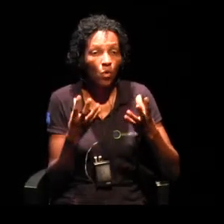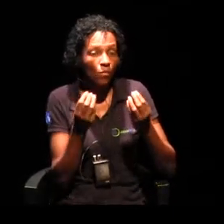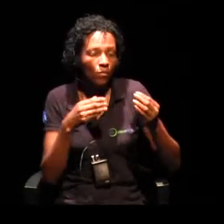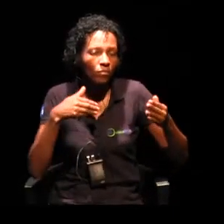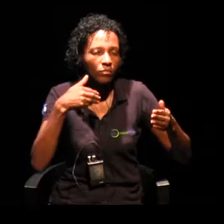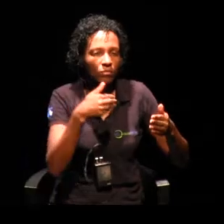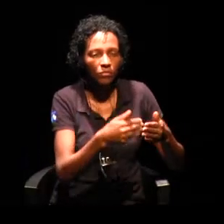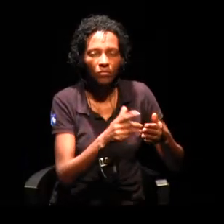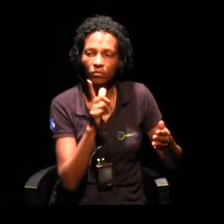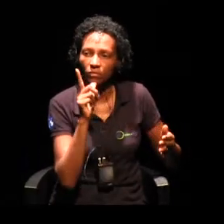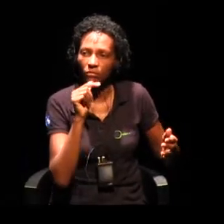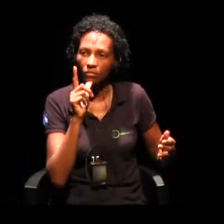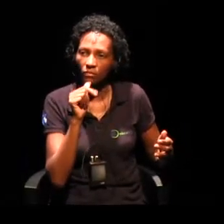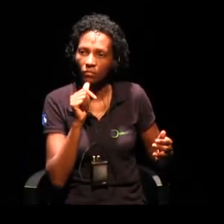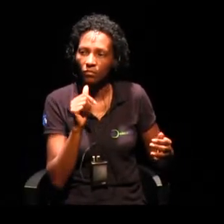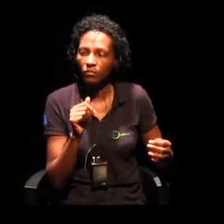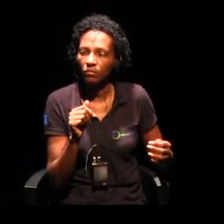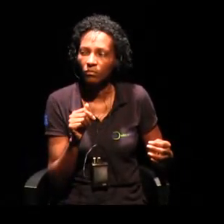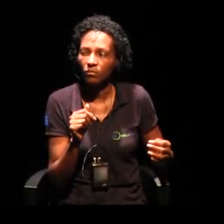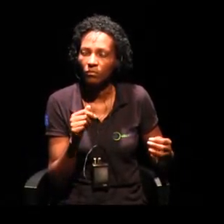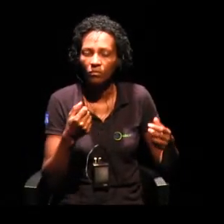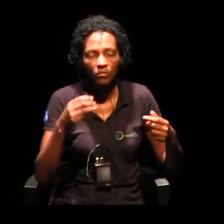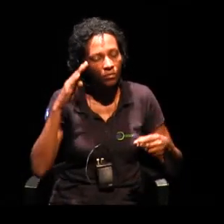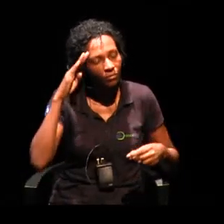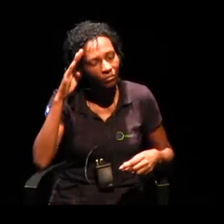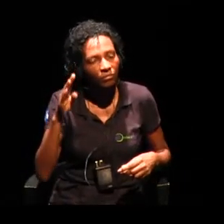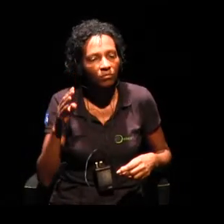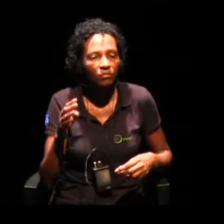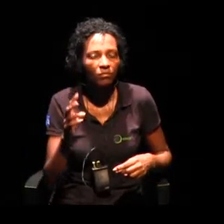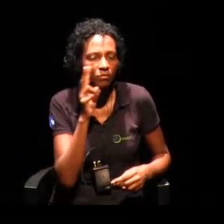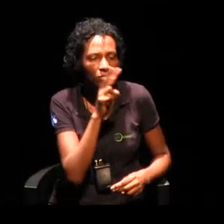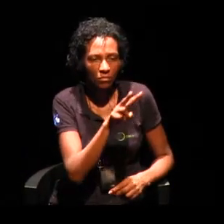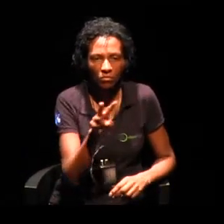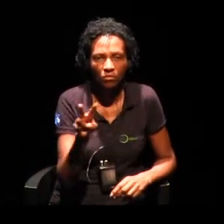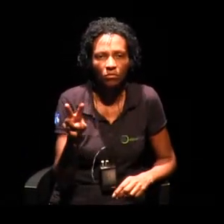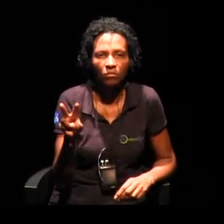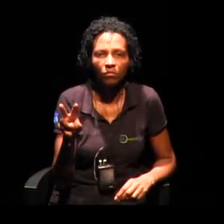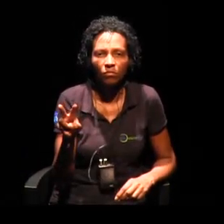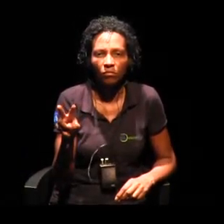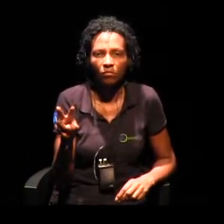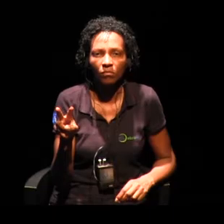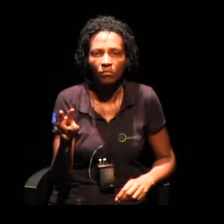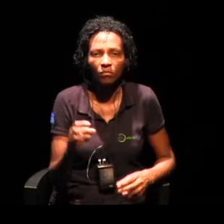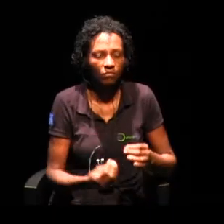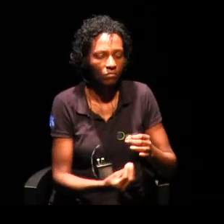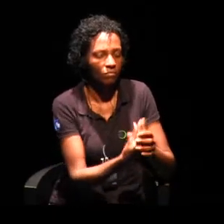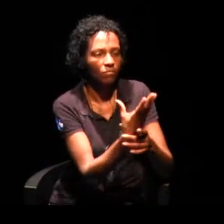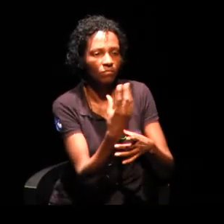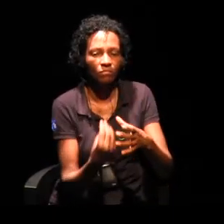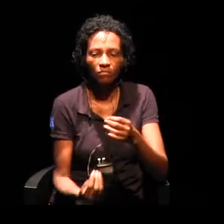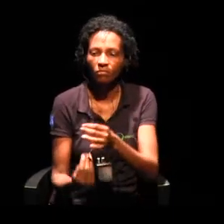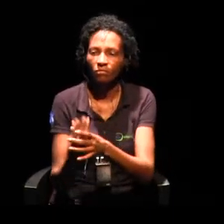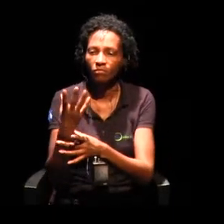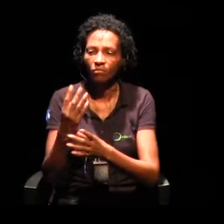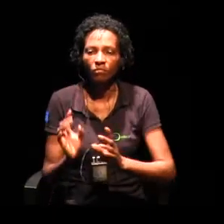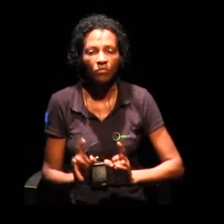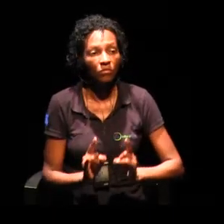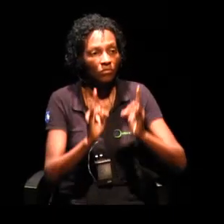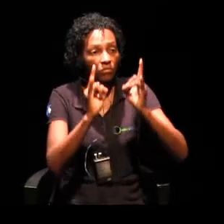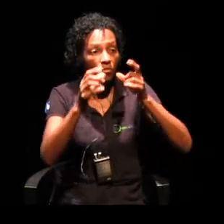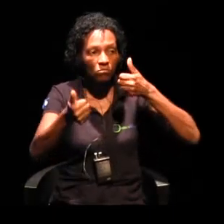prédios chegam muito próximos da água e principalmente vimos